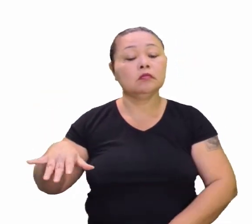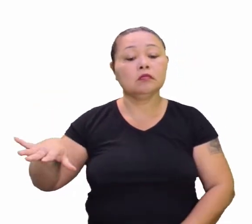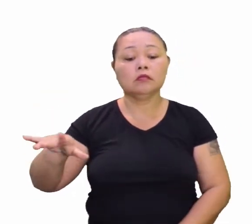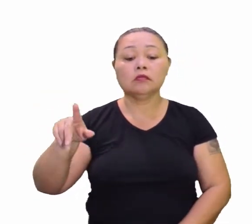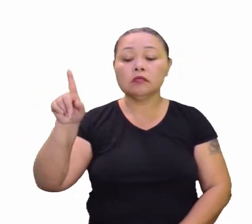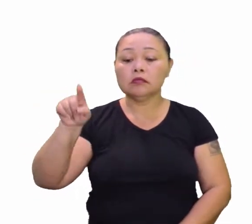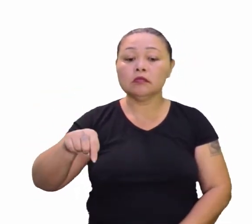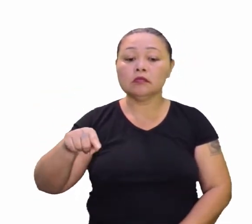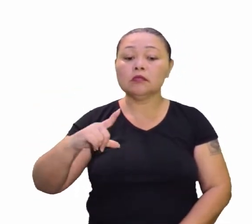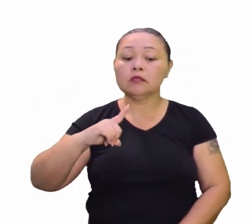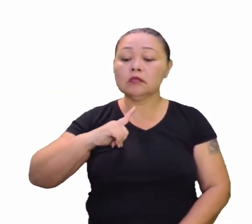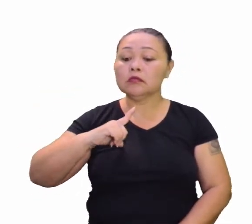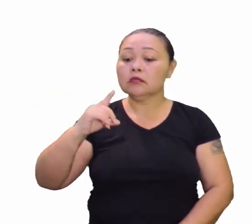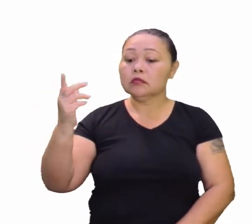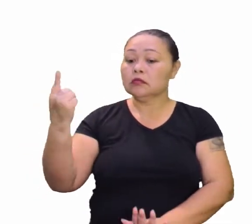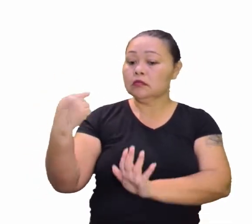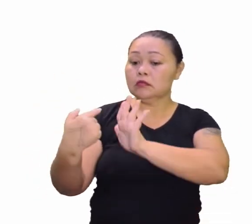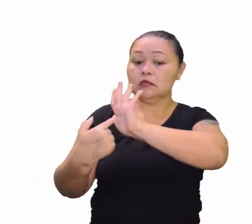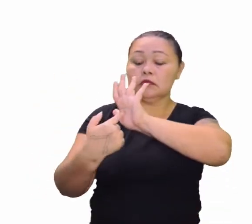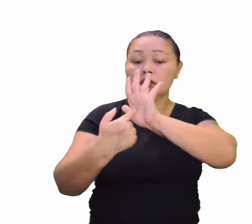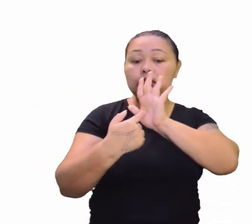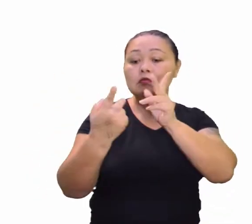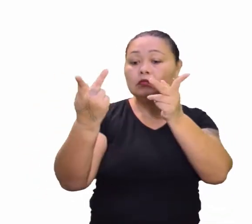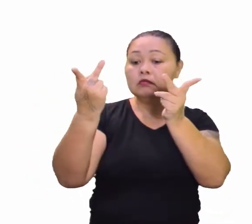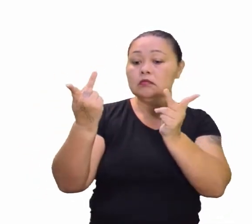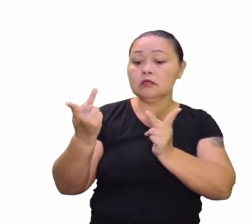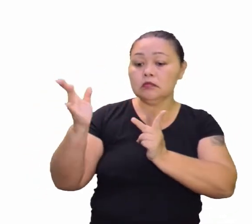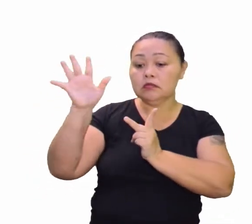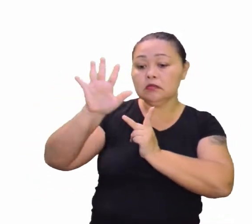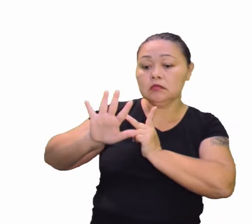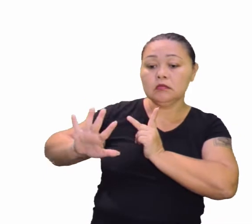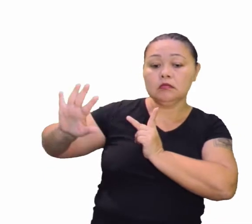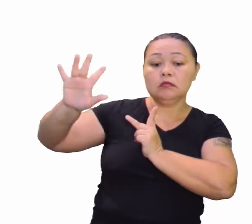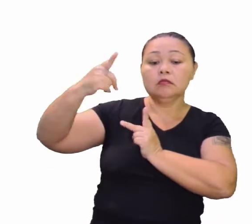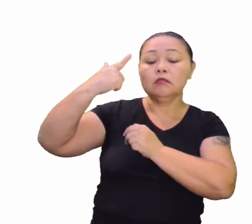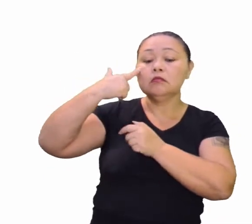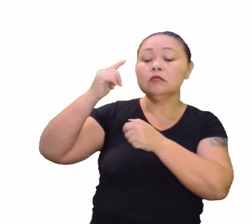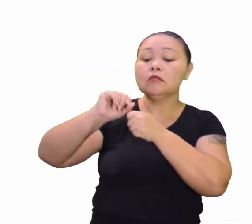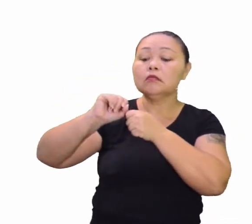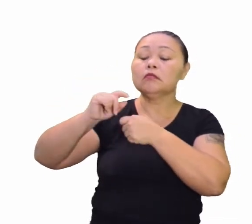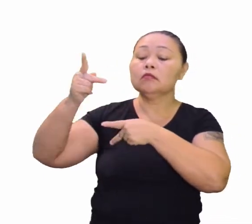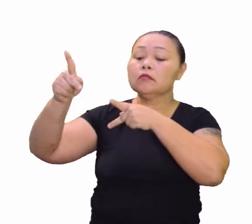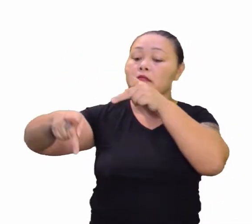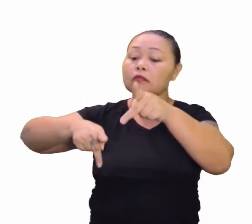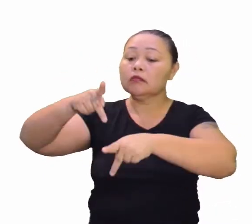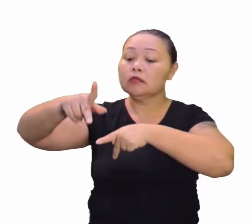né, professor Jorge? A gente tem esse gráfico de pizza falando sobre a população do